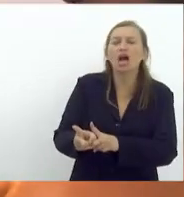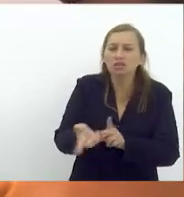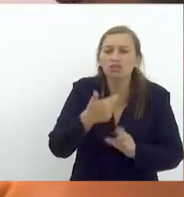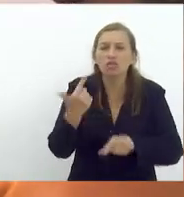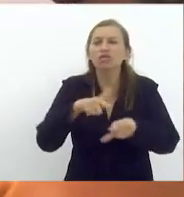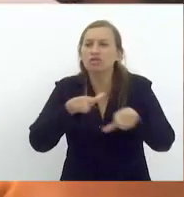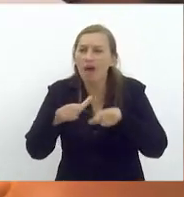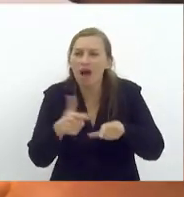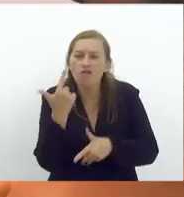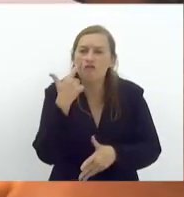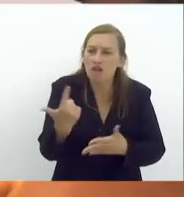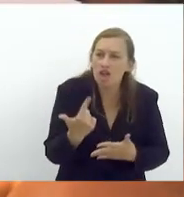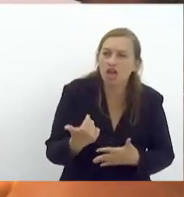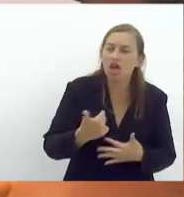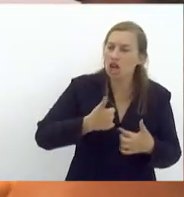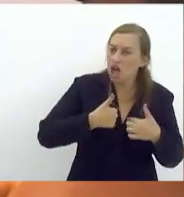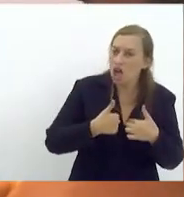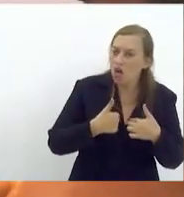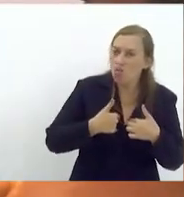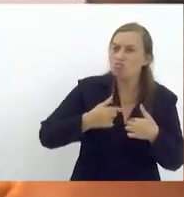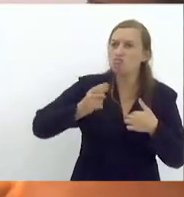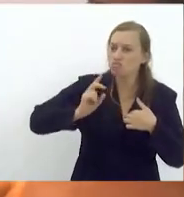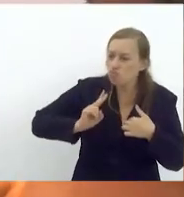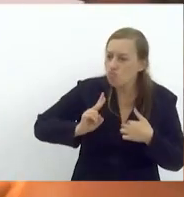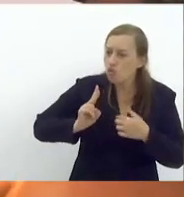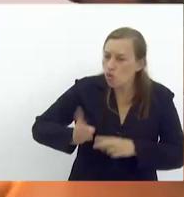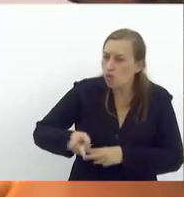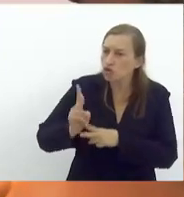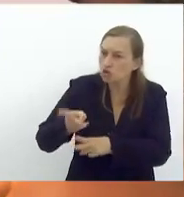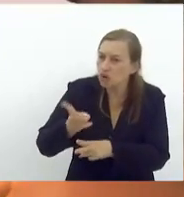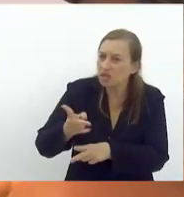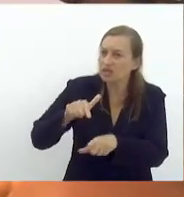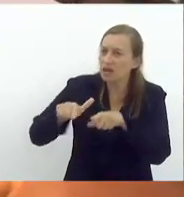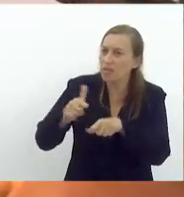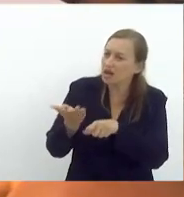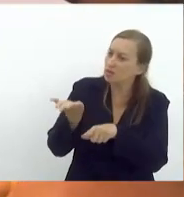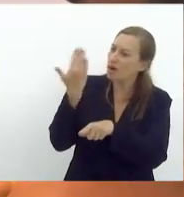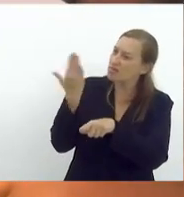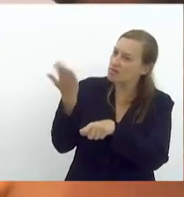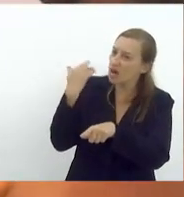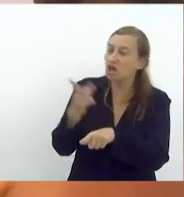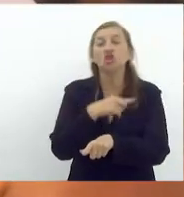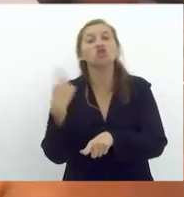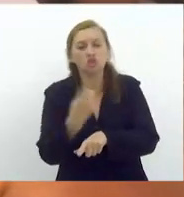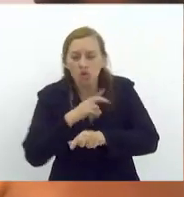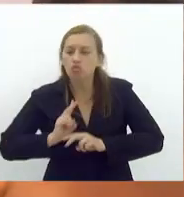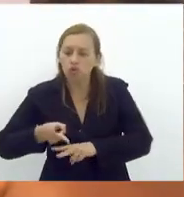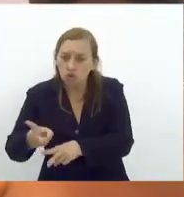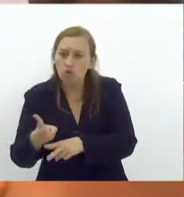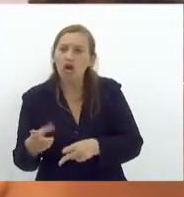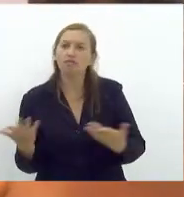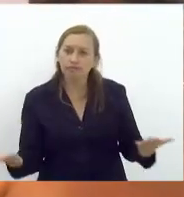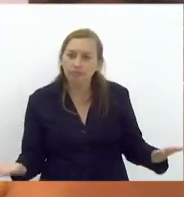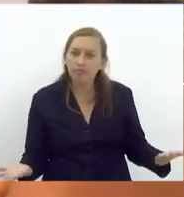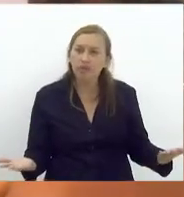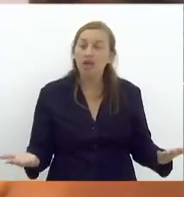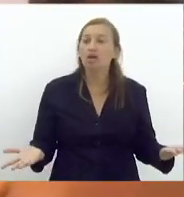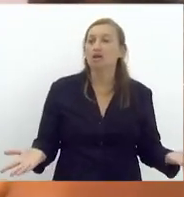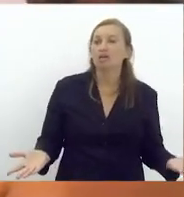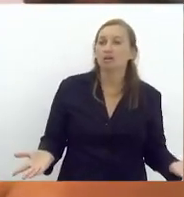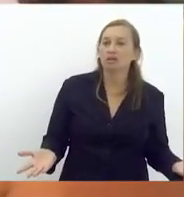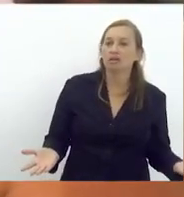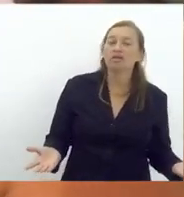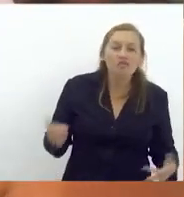ver que eu sou continuidade e nós somos continuidade tá valeu